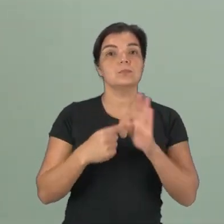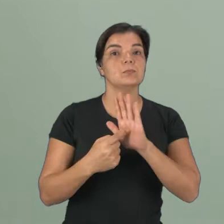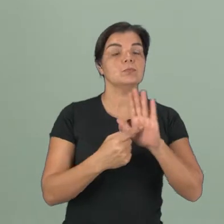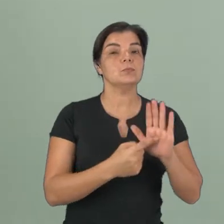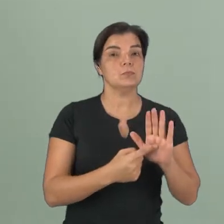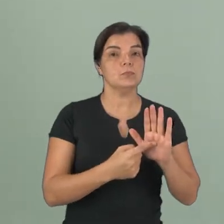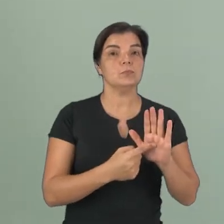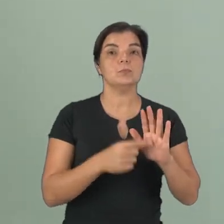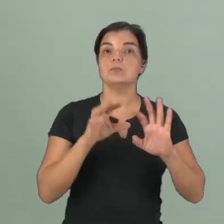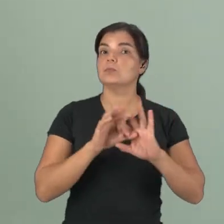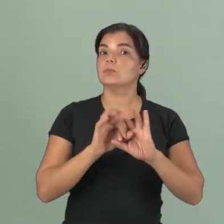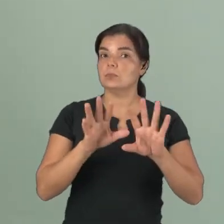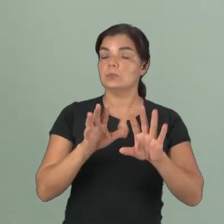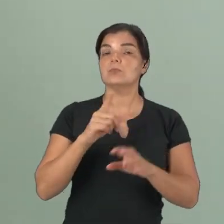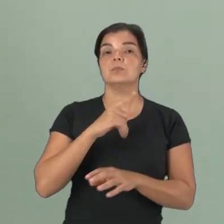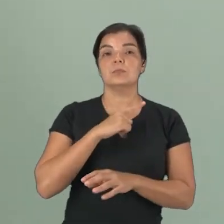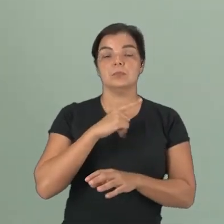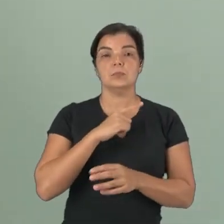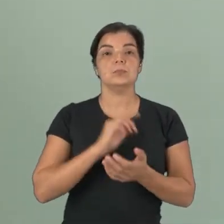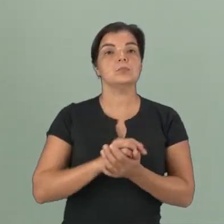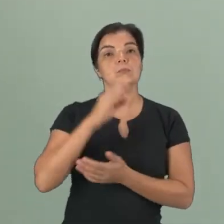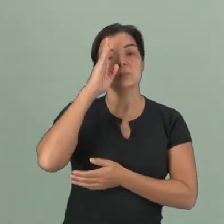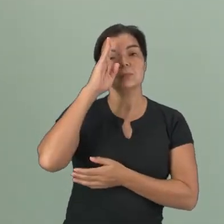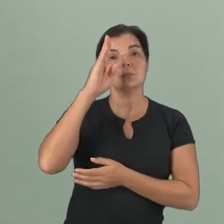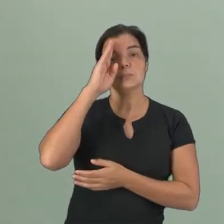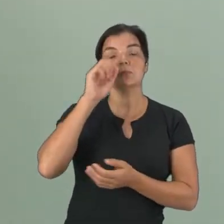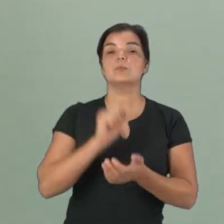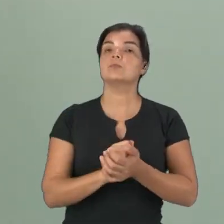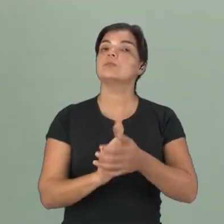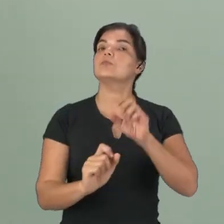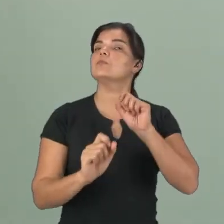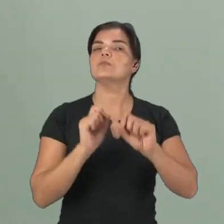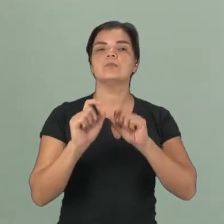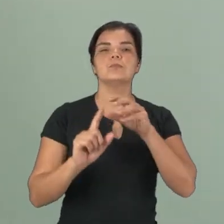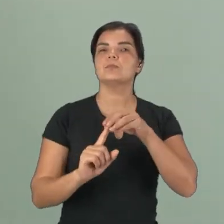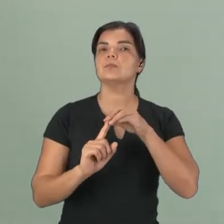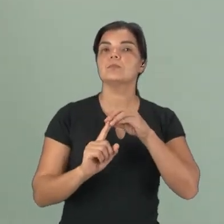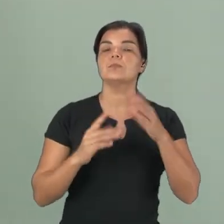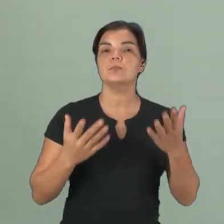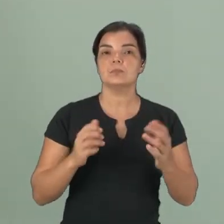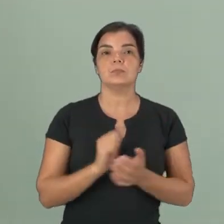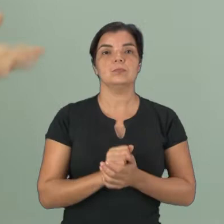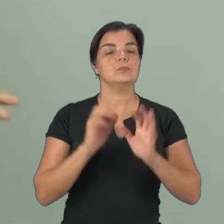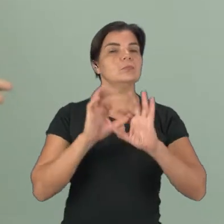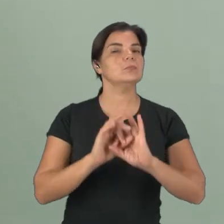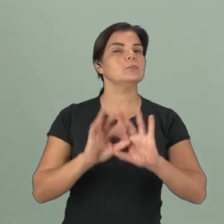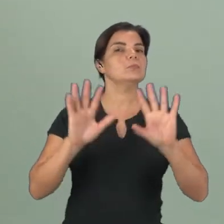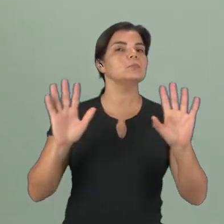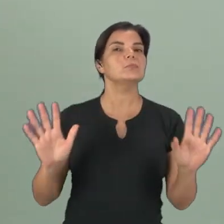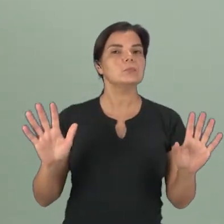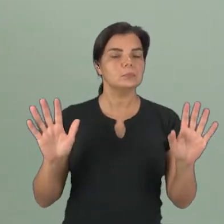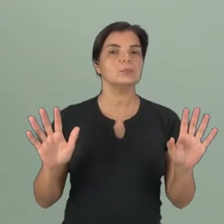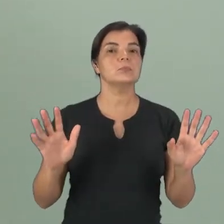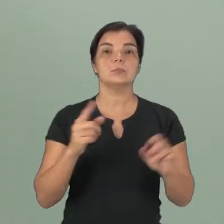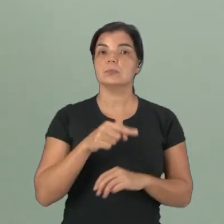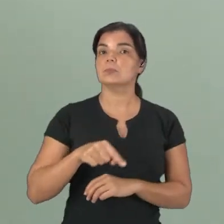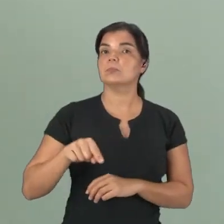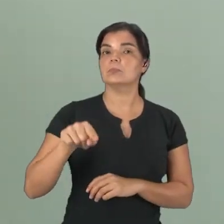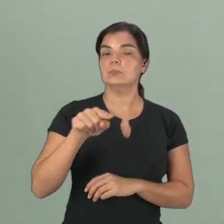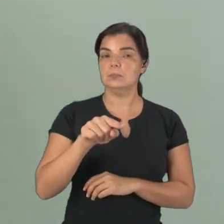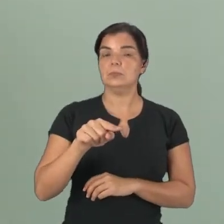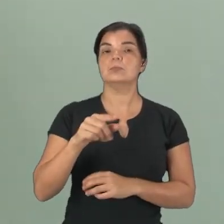aquilo que o liberalismo tem como principal objetivo, que é essa liberdade, certo, de